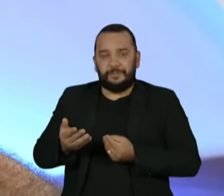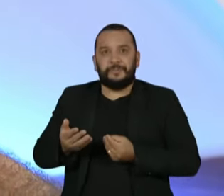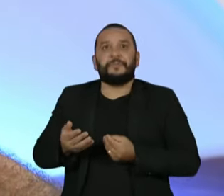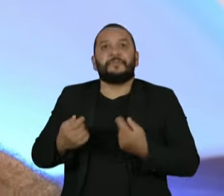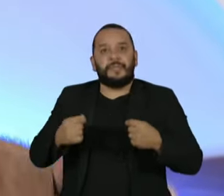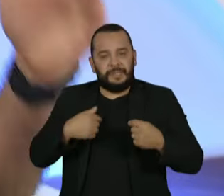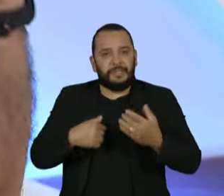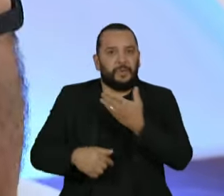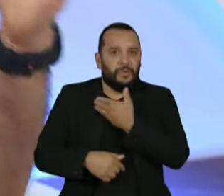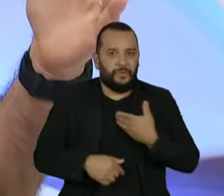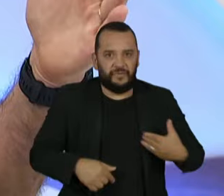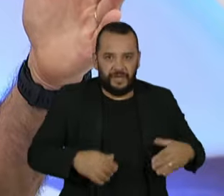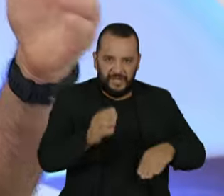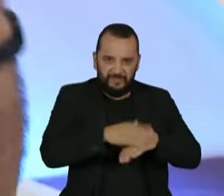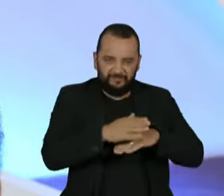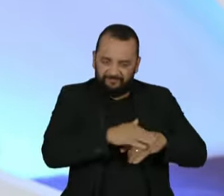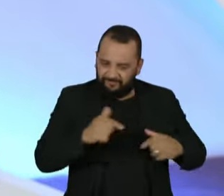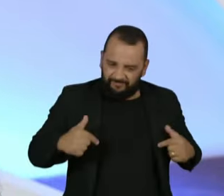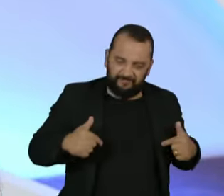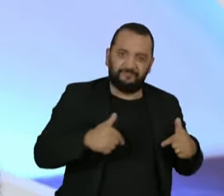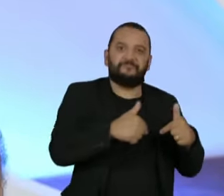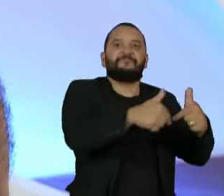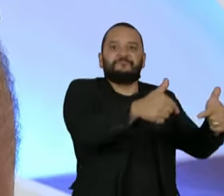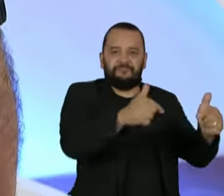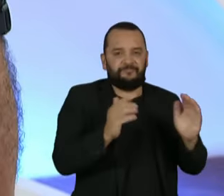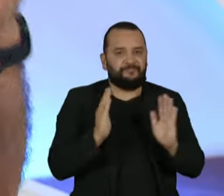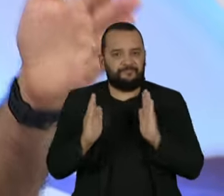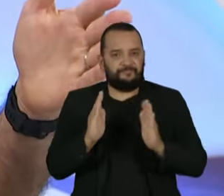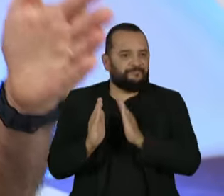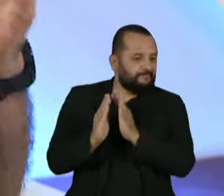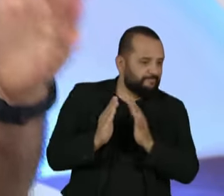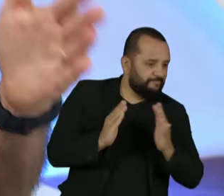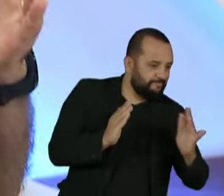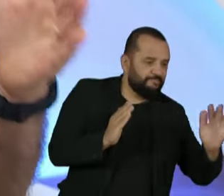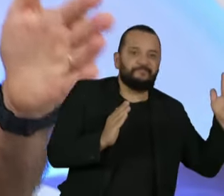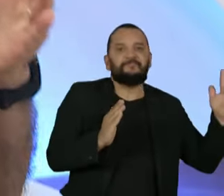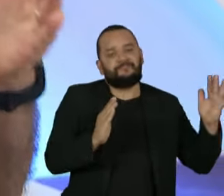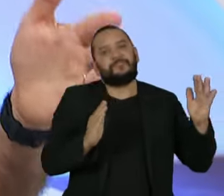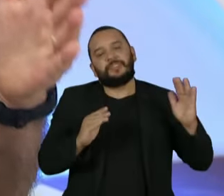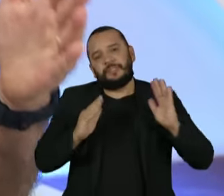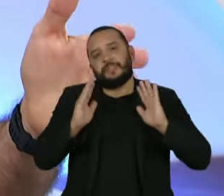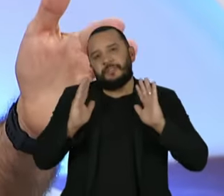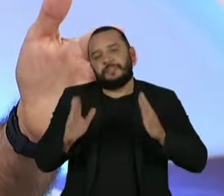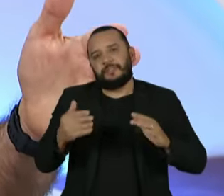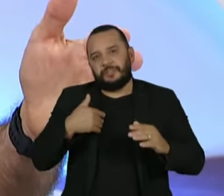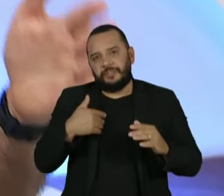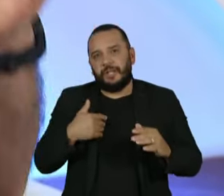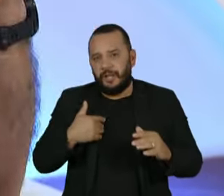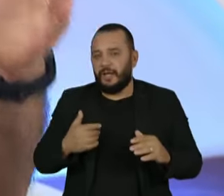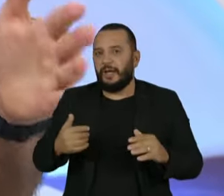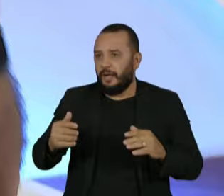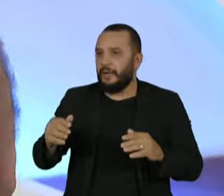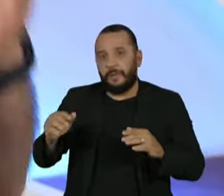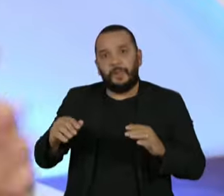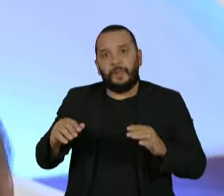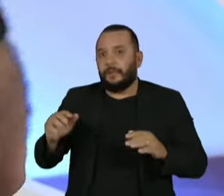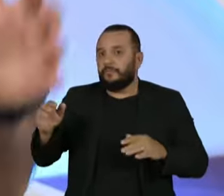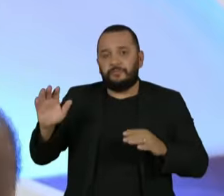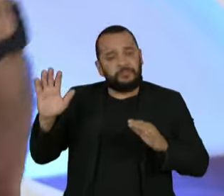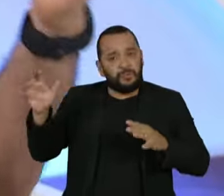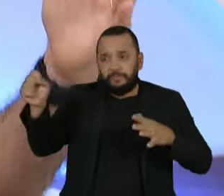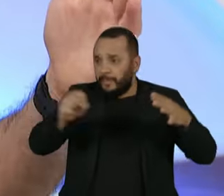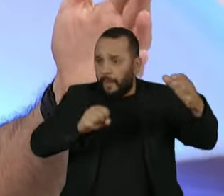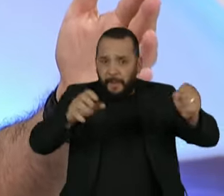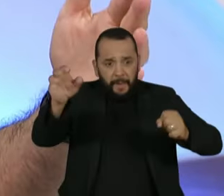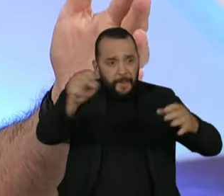ter políticas públicas de larga escala e longo prazo que incluem todos os tipos de Agentes econômicos além de